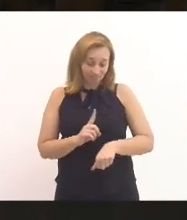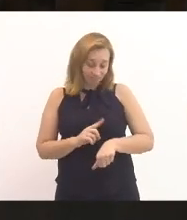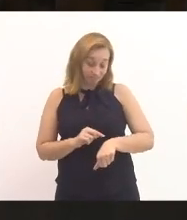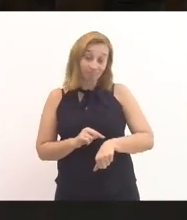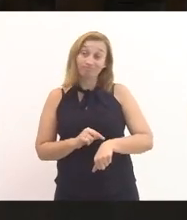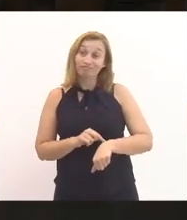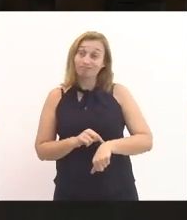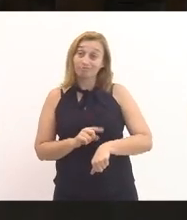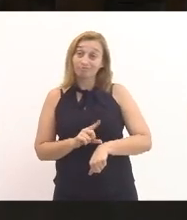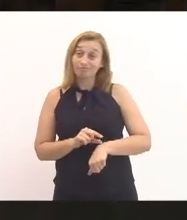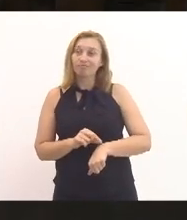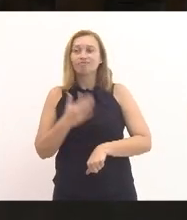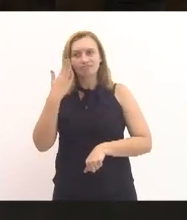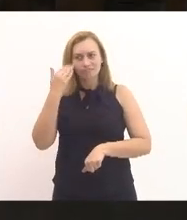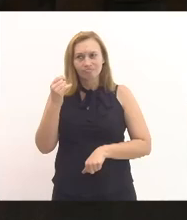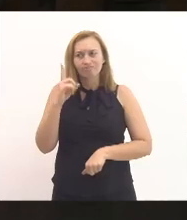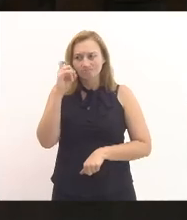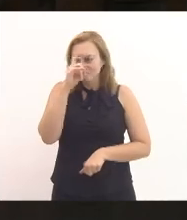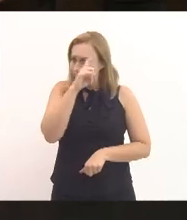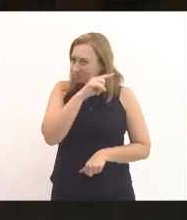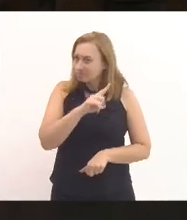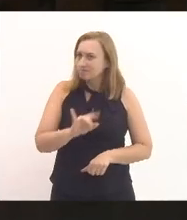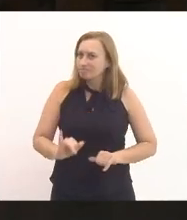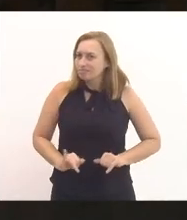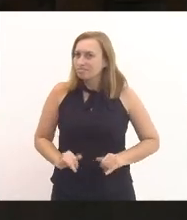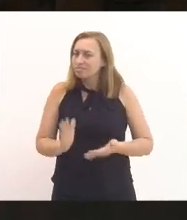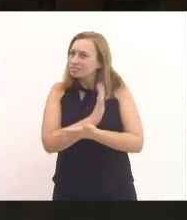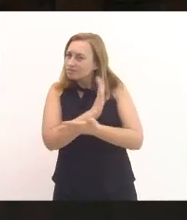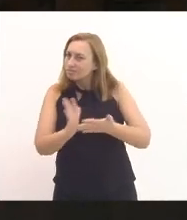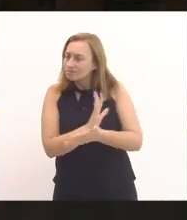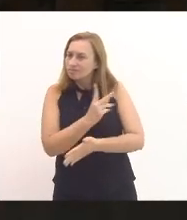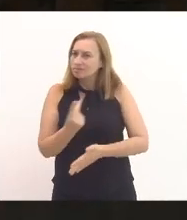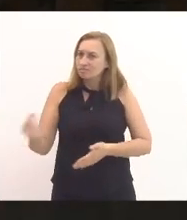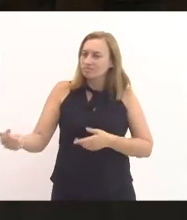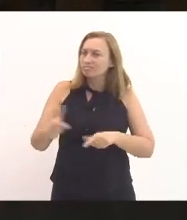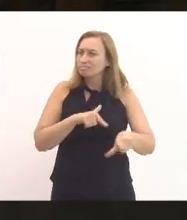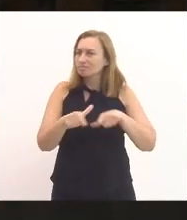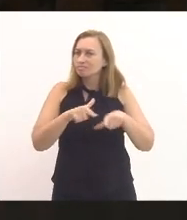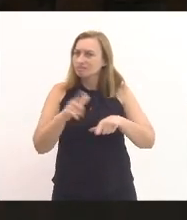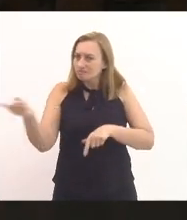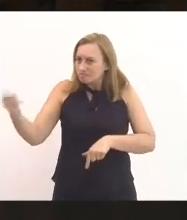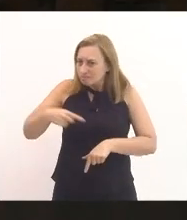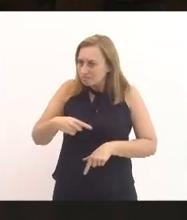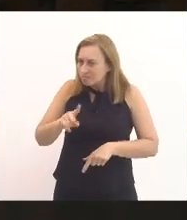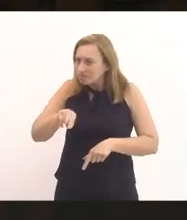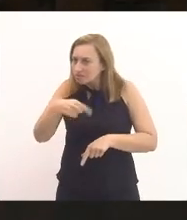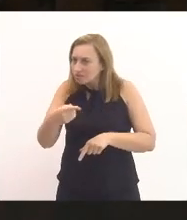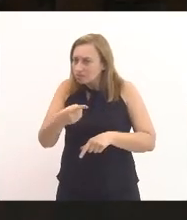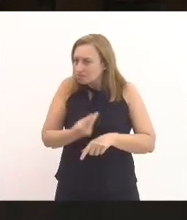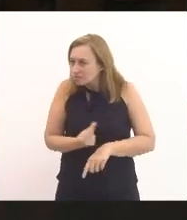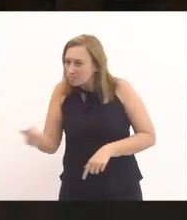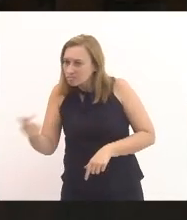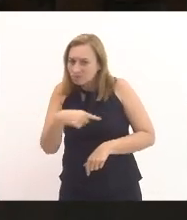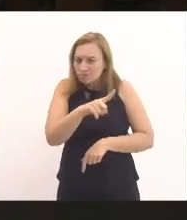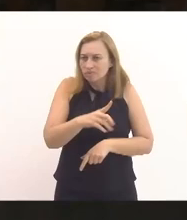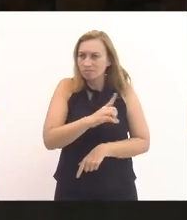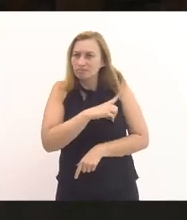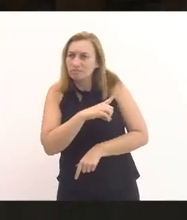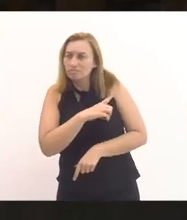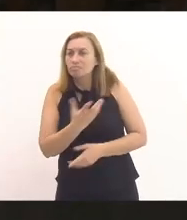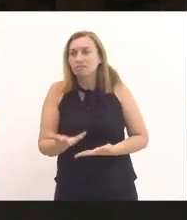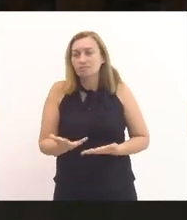dessa eu sei dos sacrifícios alguns saíram do plantão vieram para cá enfim outros vão sair daqui vão para a